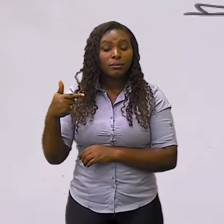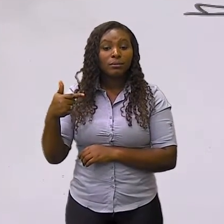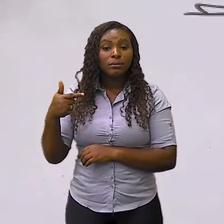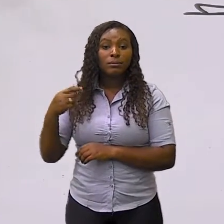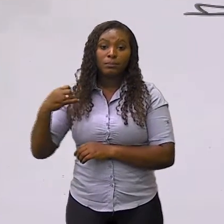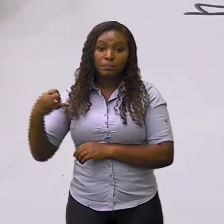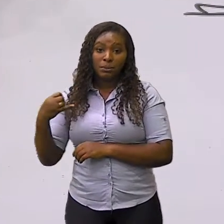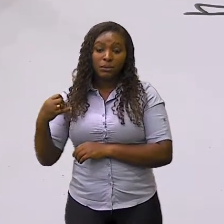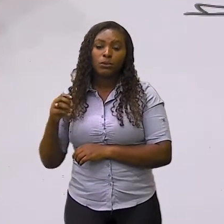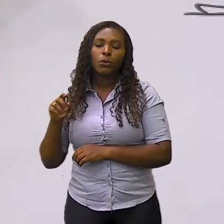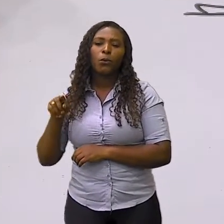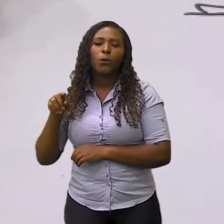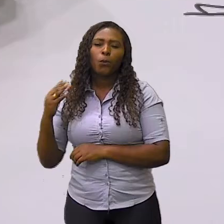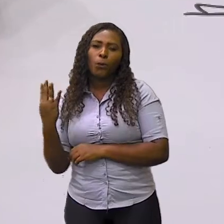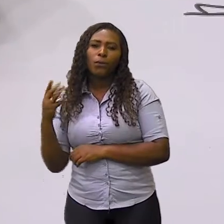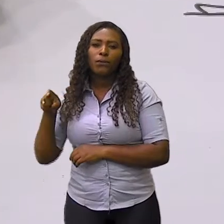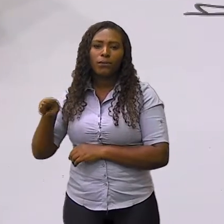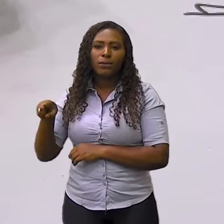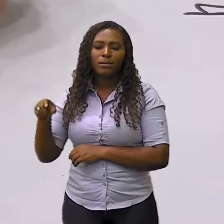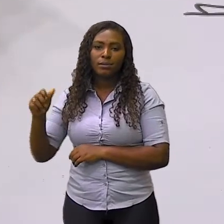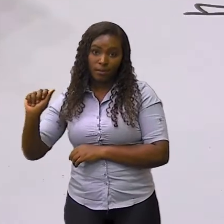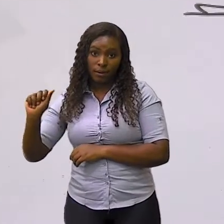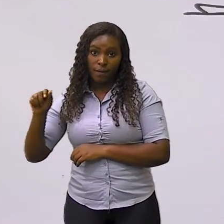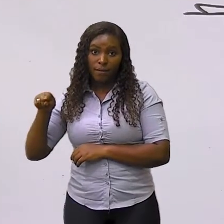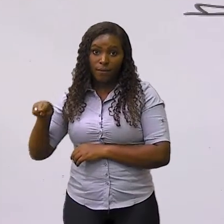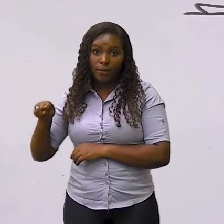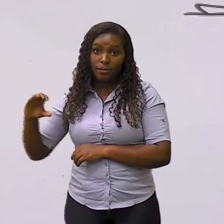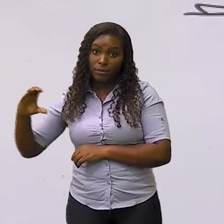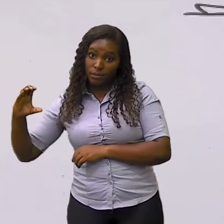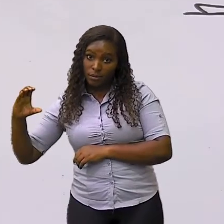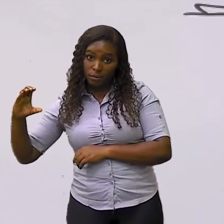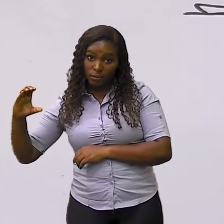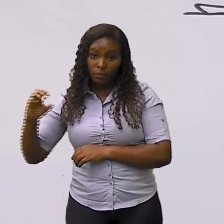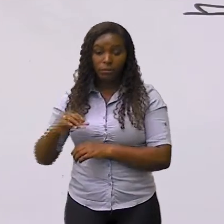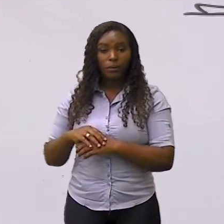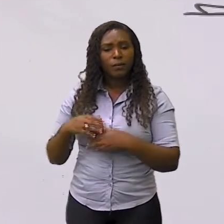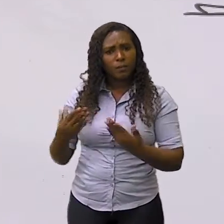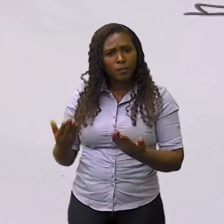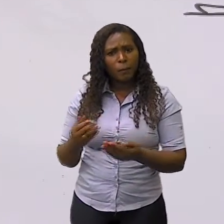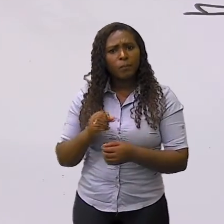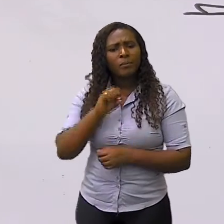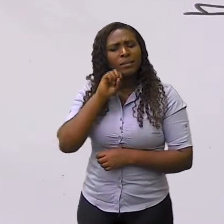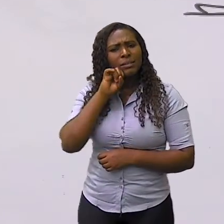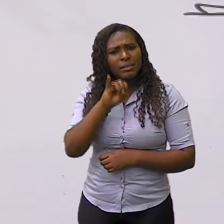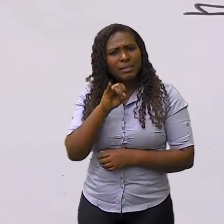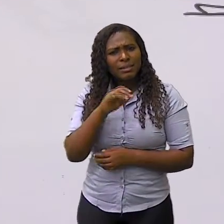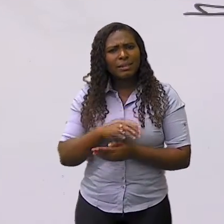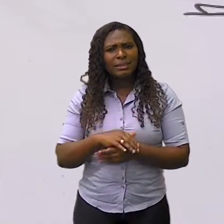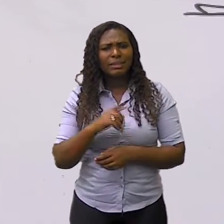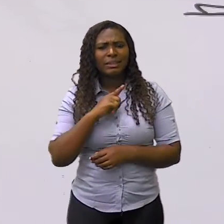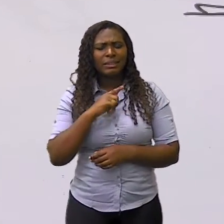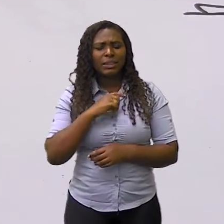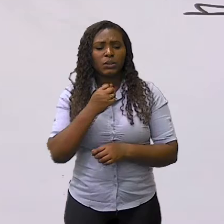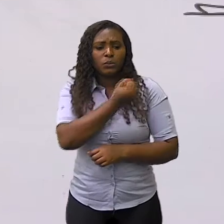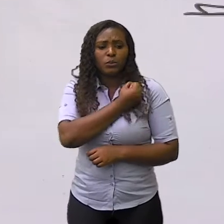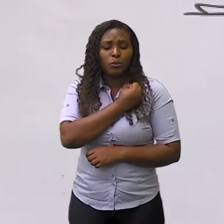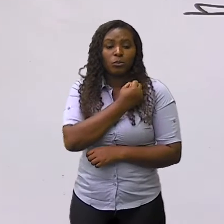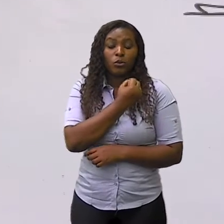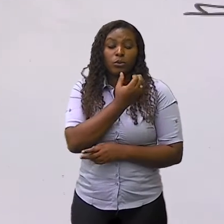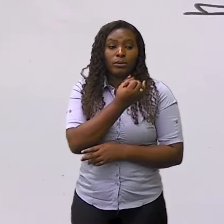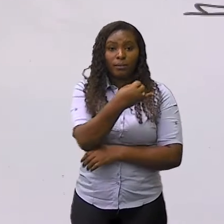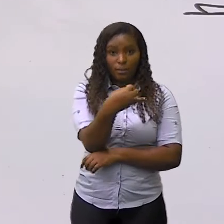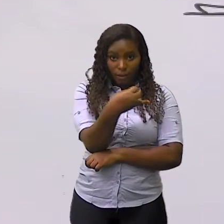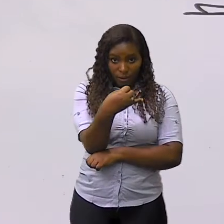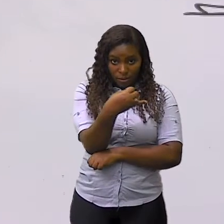vou ter raízes reais iguais. Veja só o exemplo. Ó, eu tenho